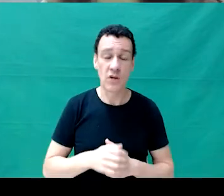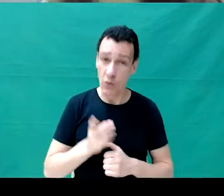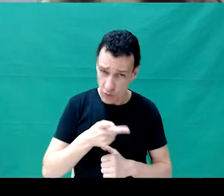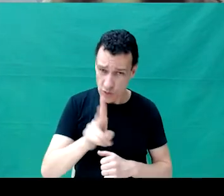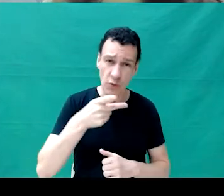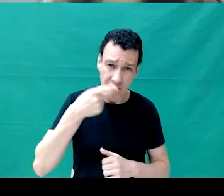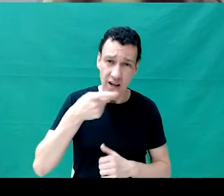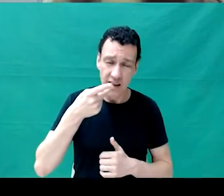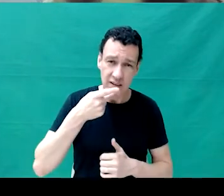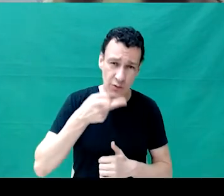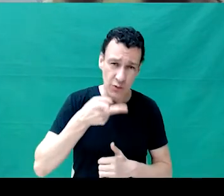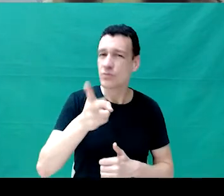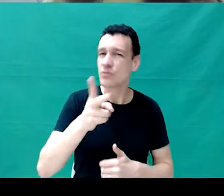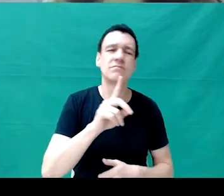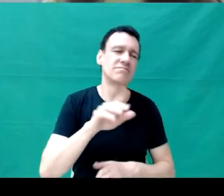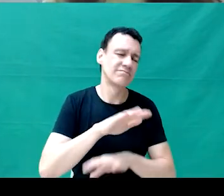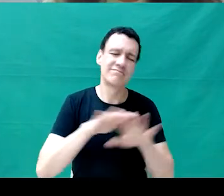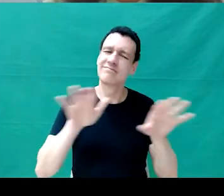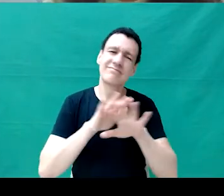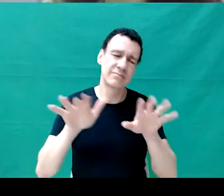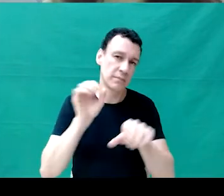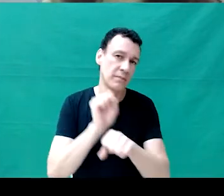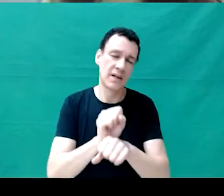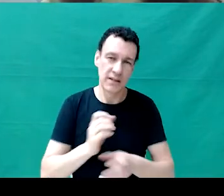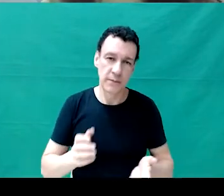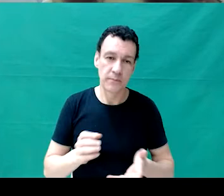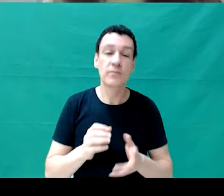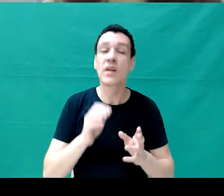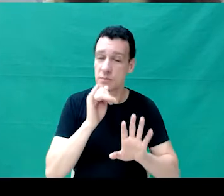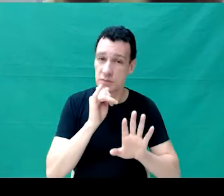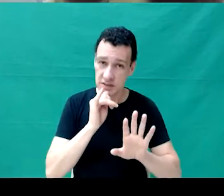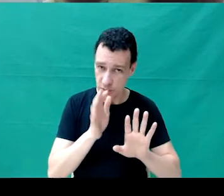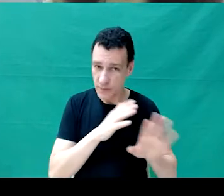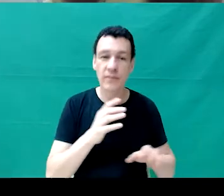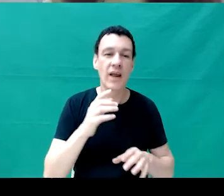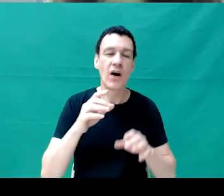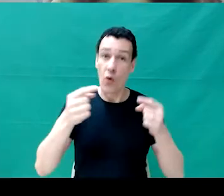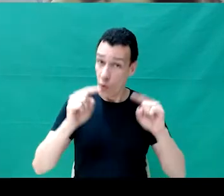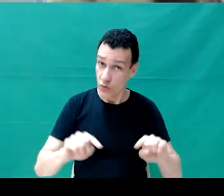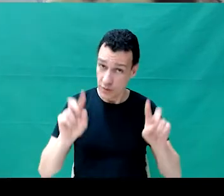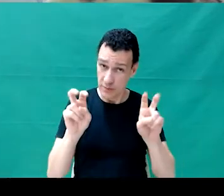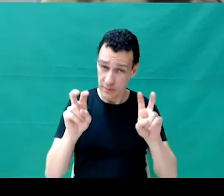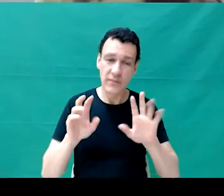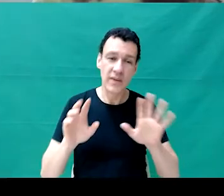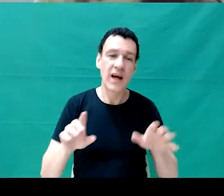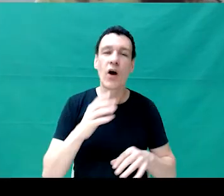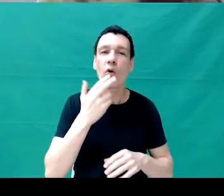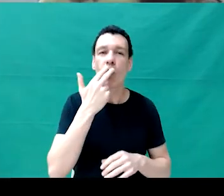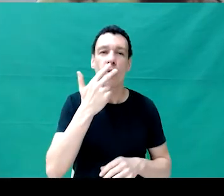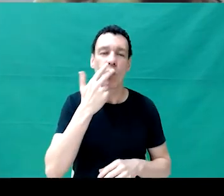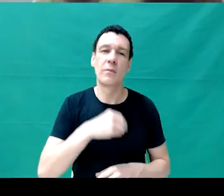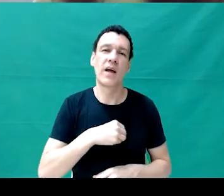reproduzindo isso. Da cor do pecado. Tem até uma novela com esse nome, né?